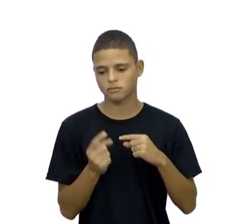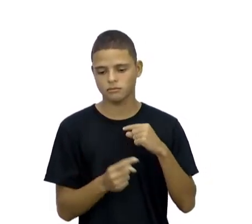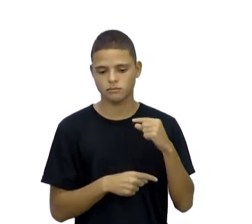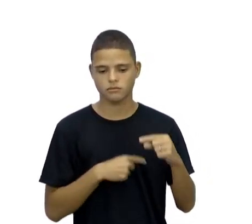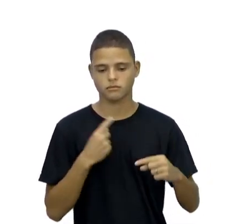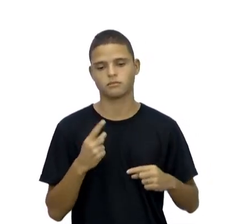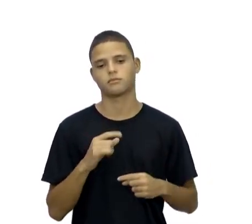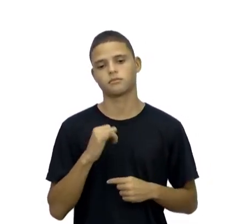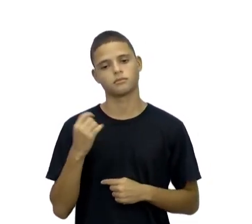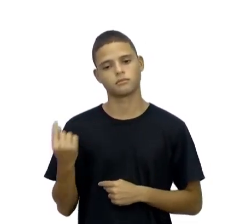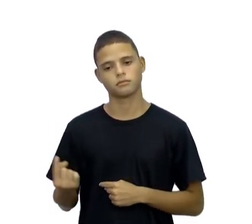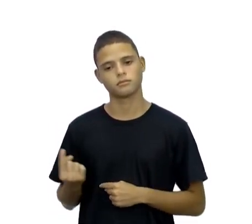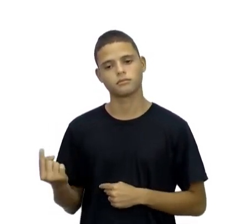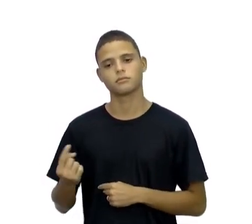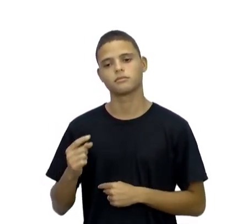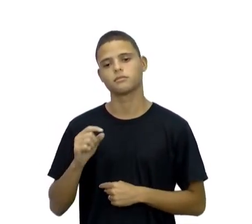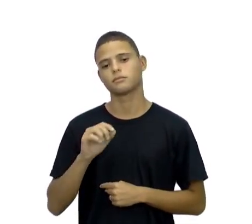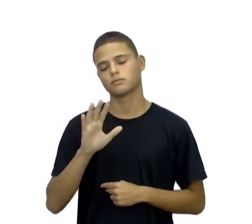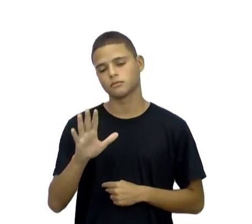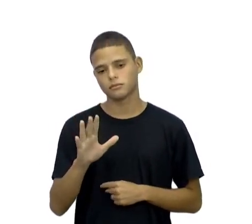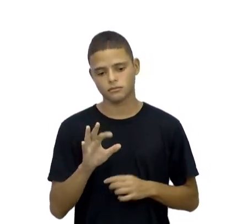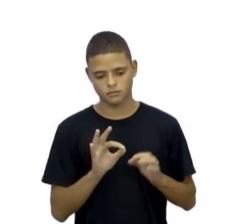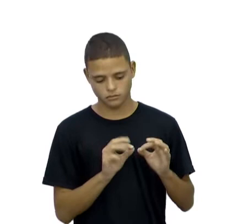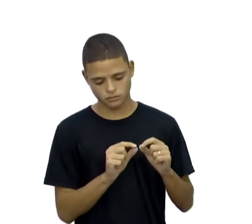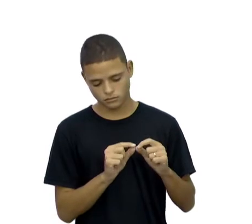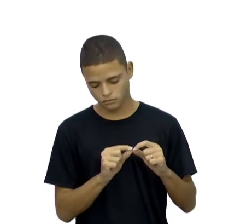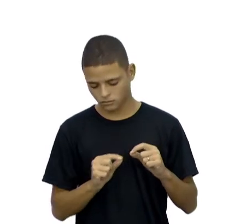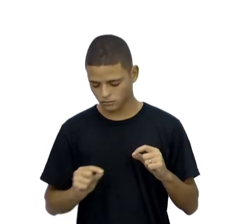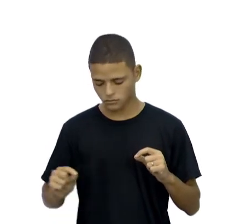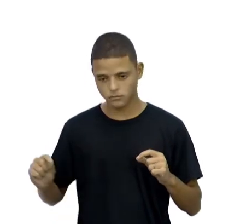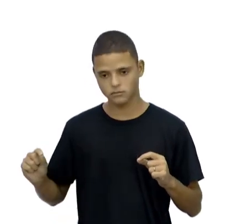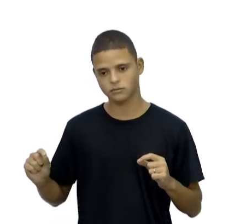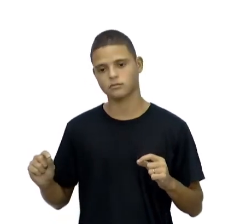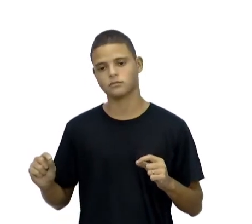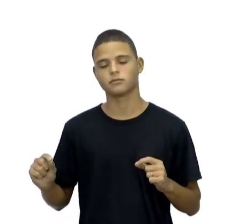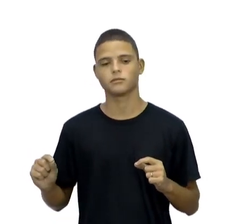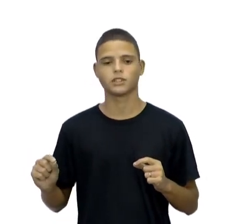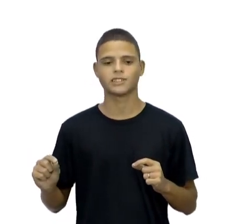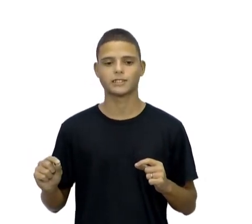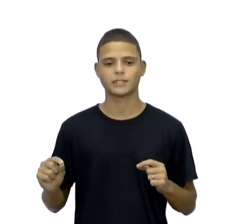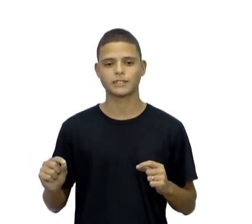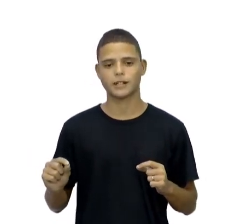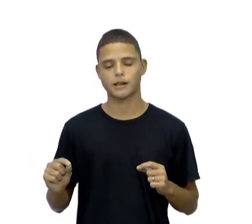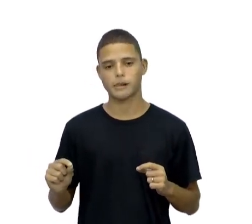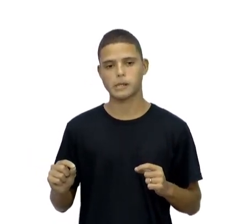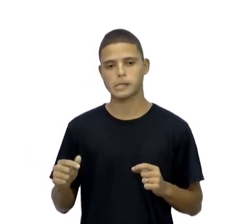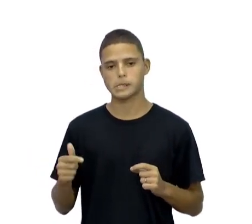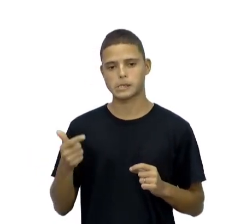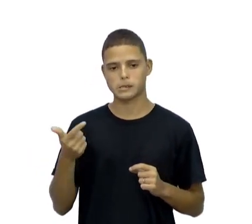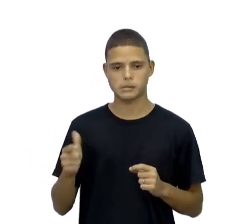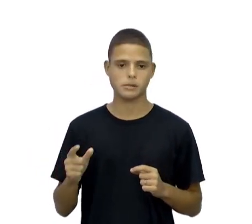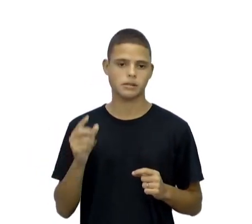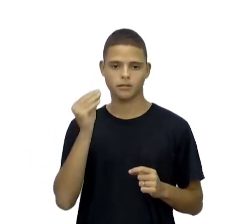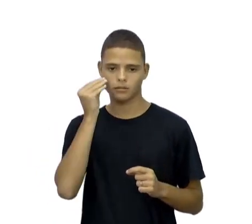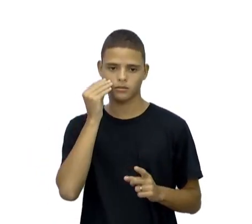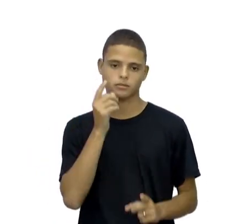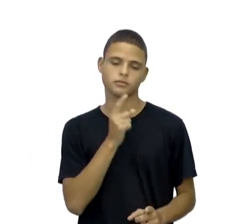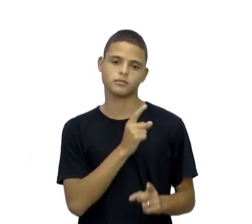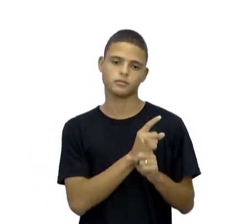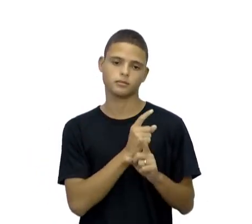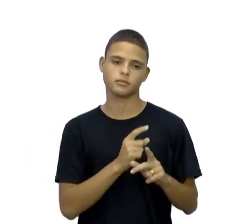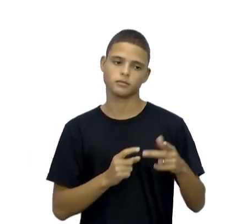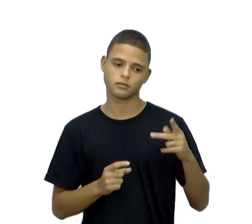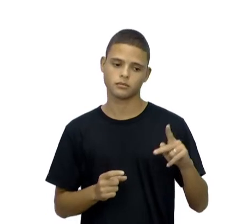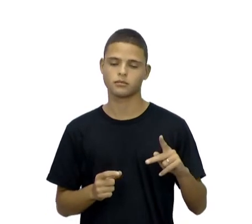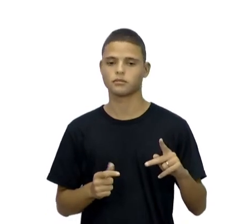sozinha. Mas quando você liga um fio, os elétrons saem de um polo e vão lá encontrar o seu próton